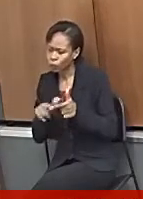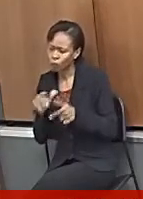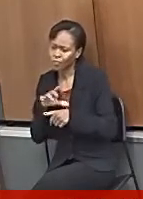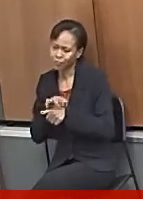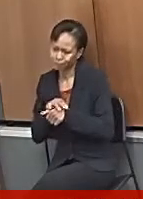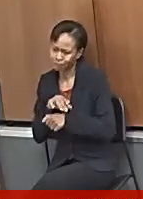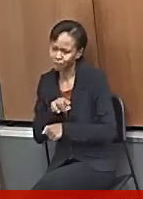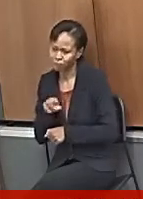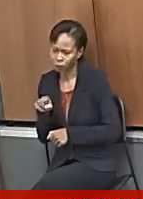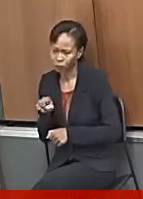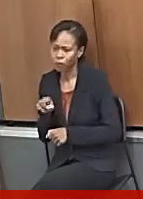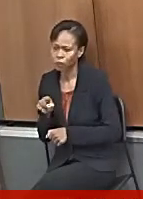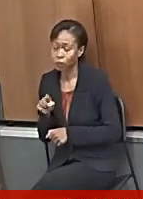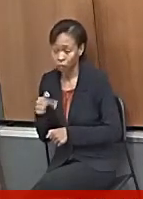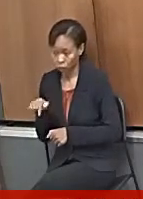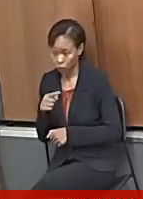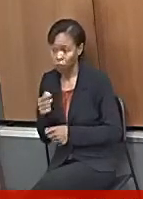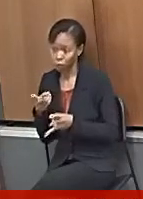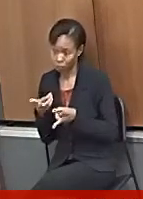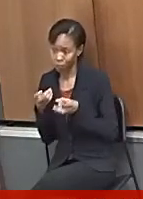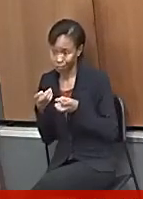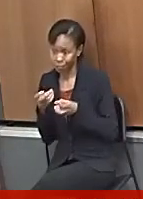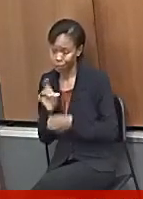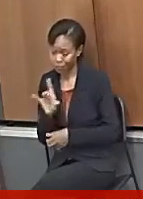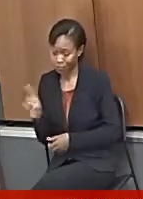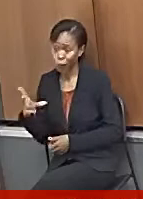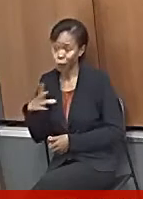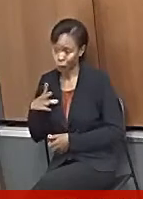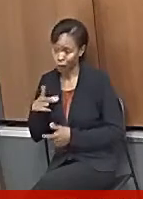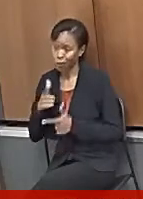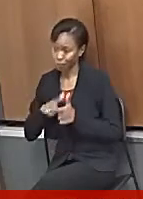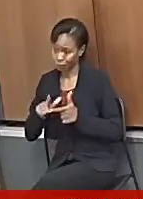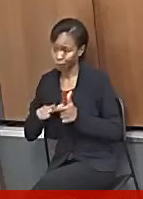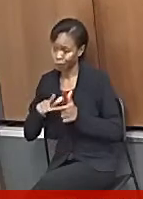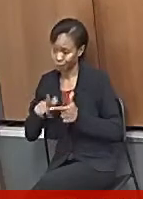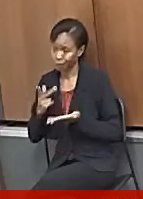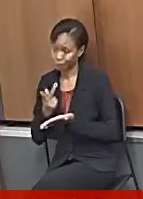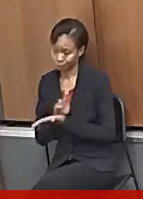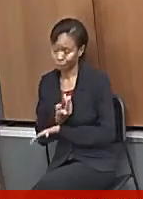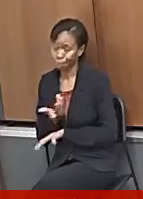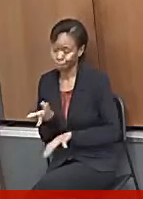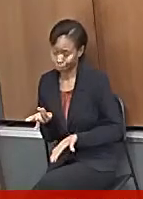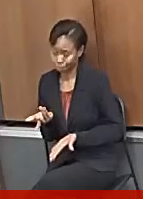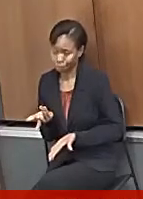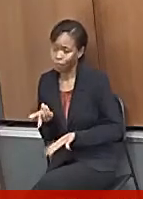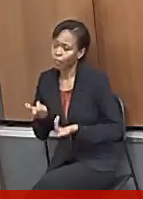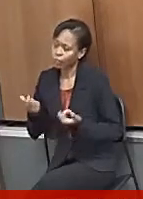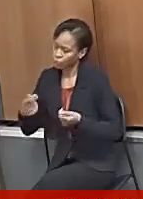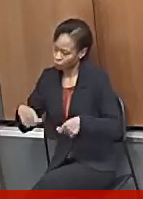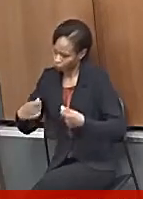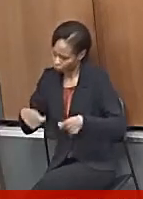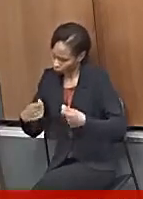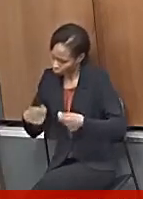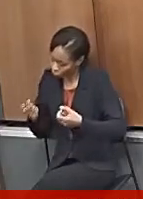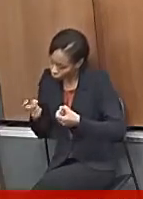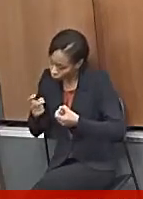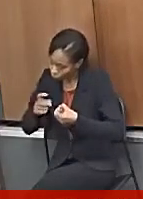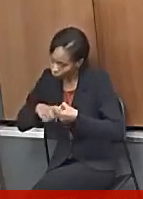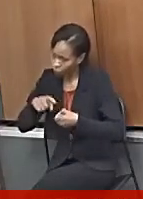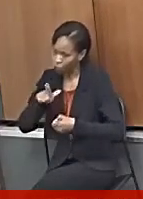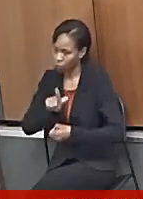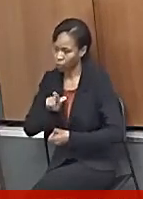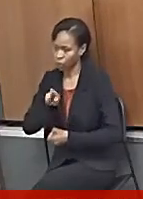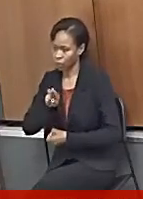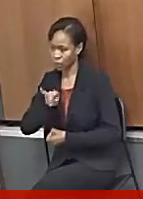ea gente vê a realidade de cada um taciana cometido então é necessário à volta dessa guia